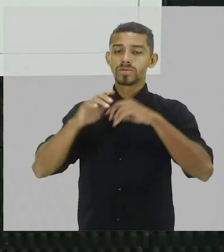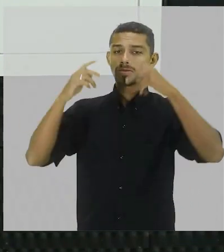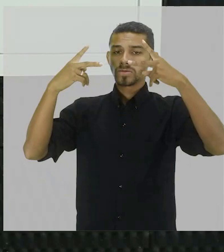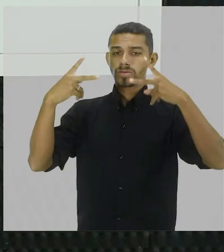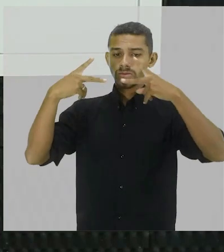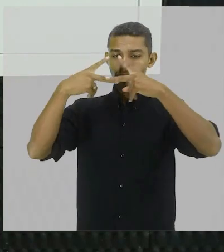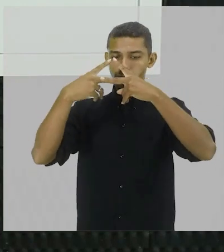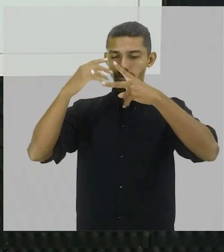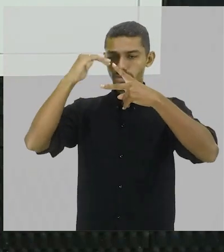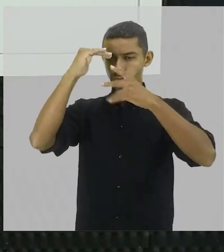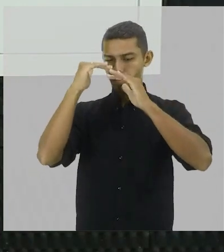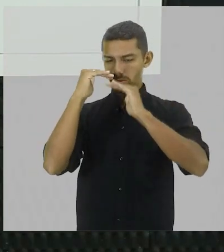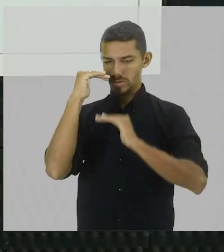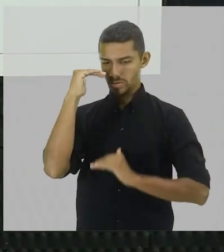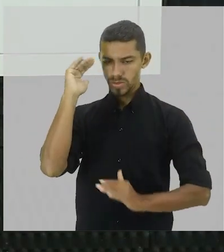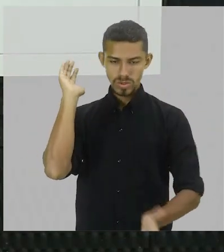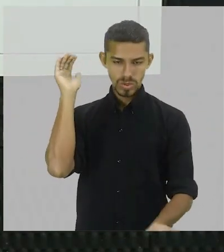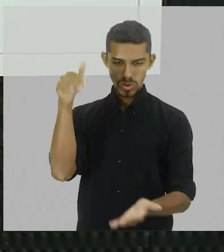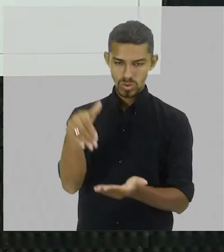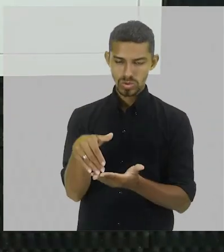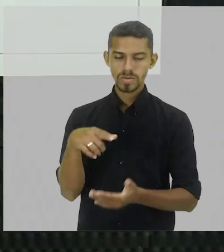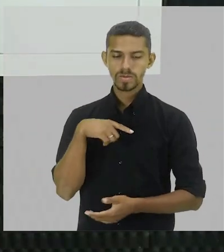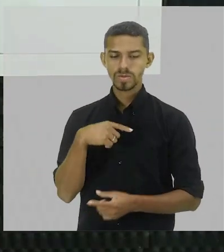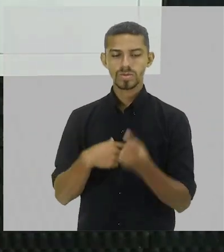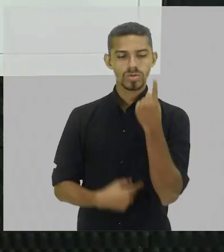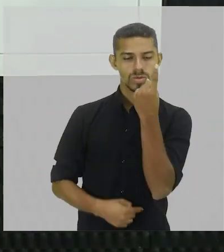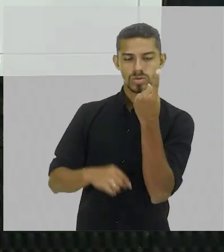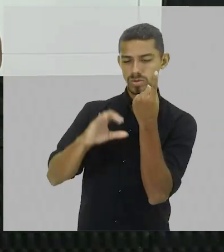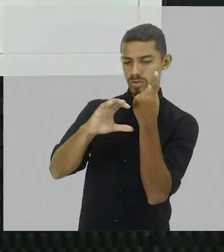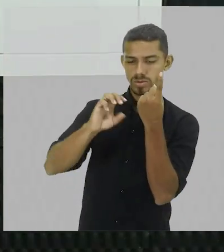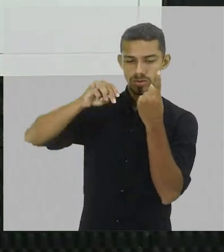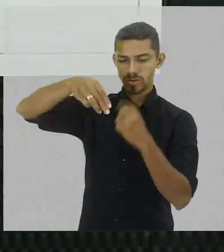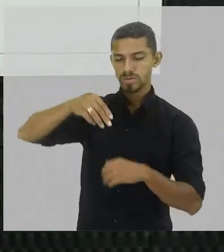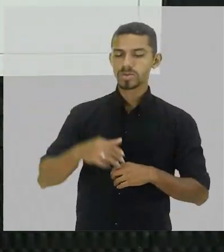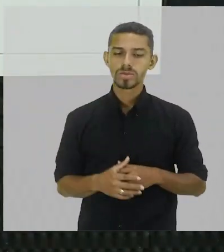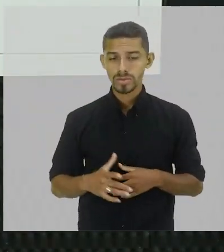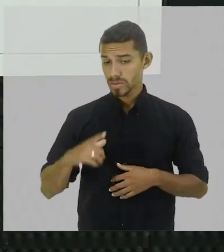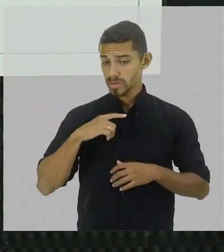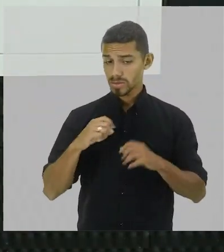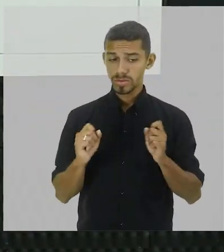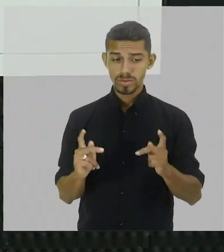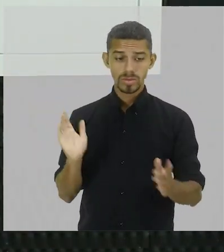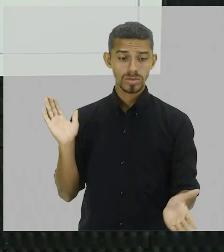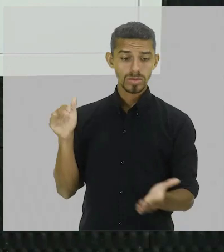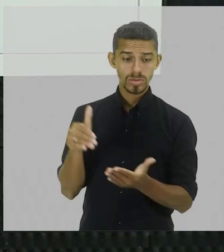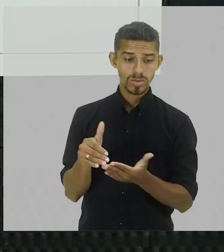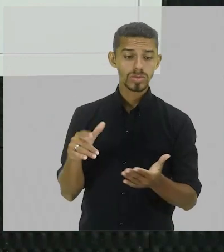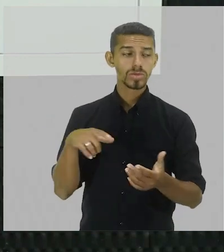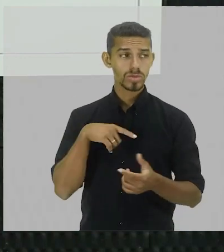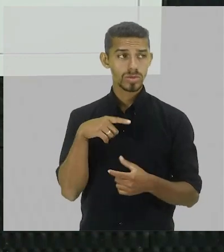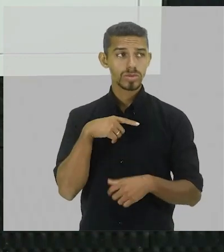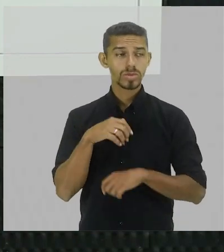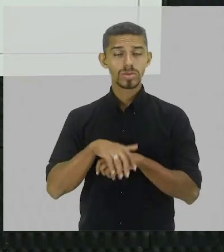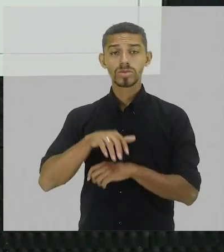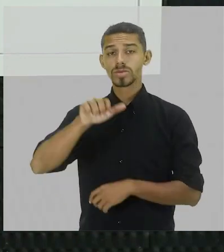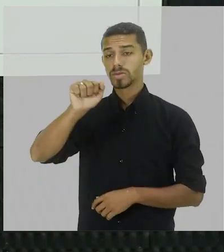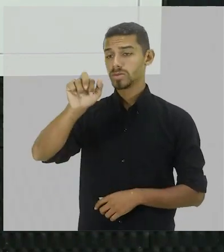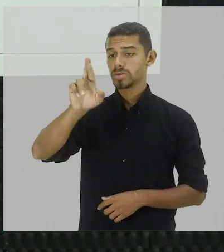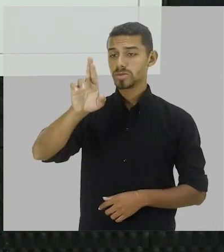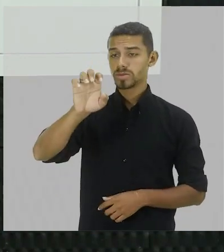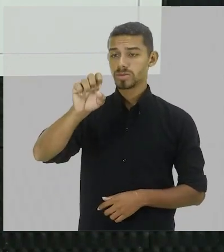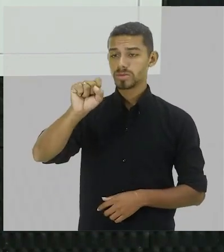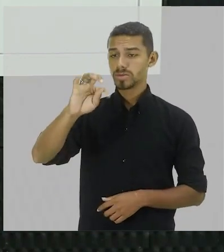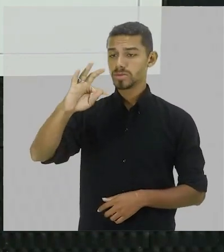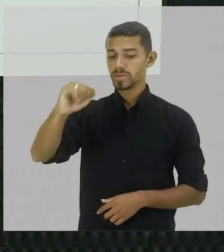essa última pirâmide menor, que fica no topo, tem 1 centímetro de espaçamento. E essa última pirâmide também tem aresta